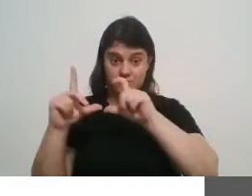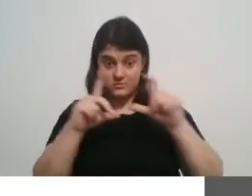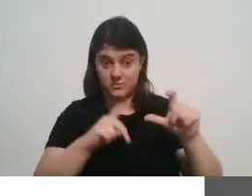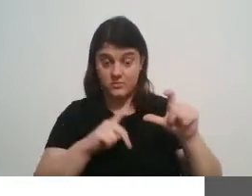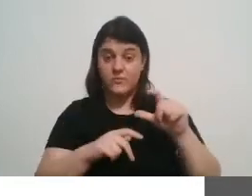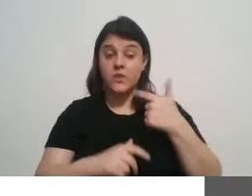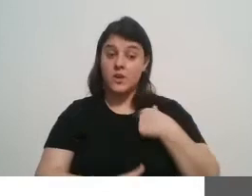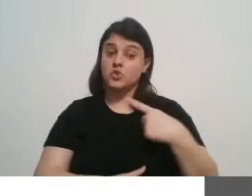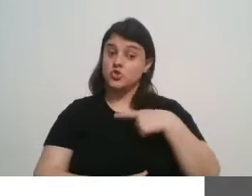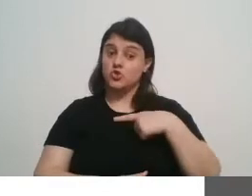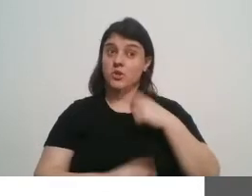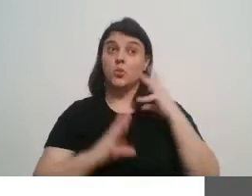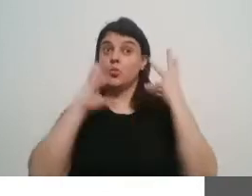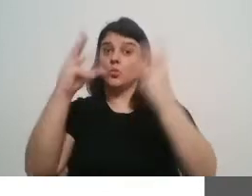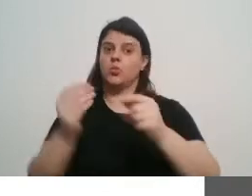Hora tinha.